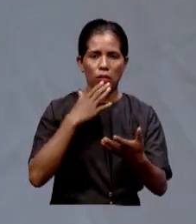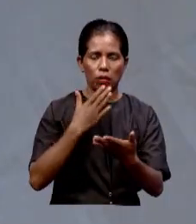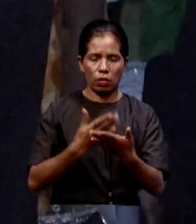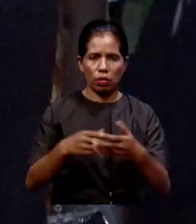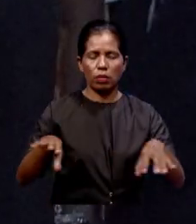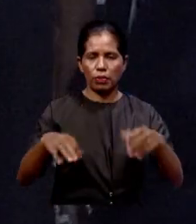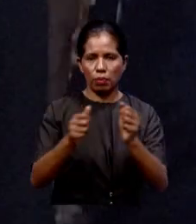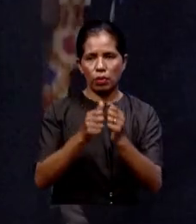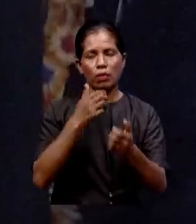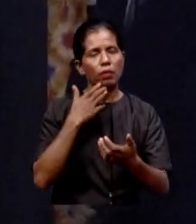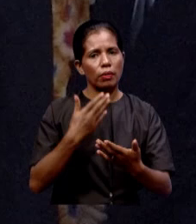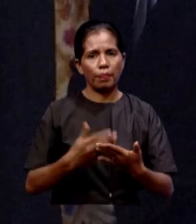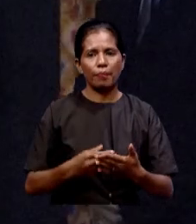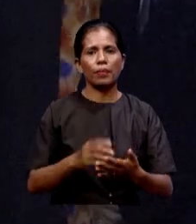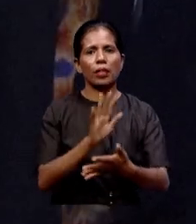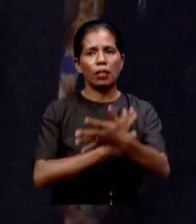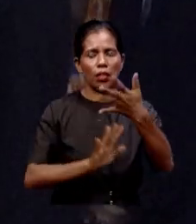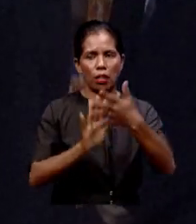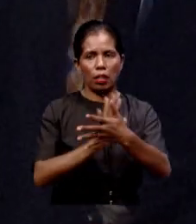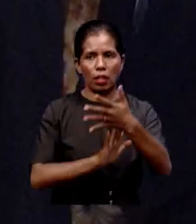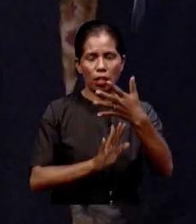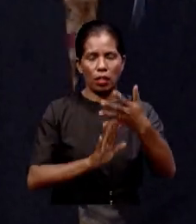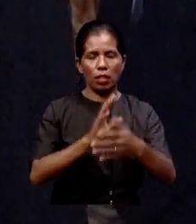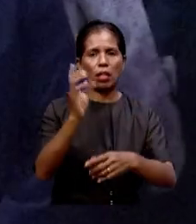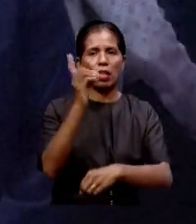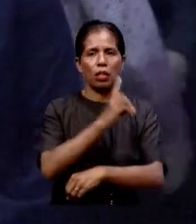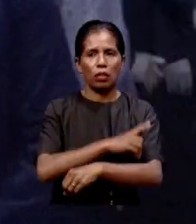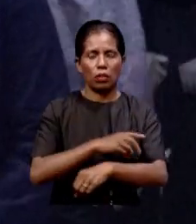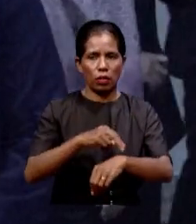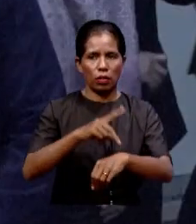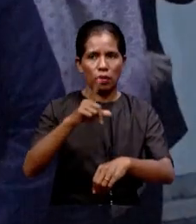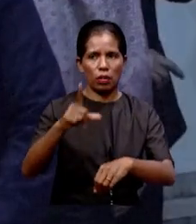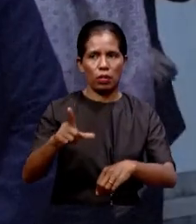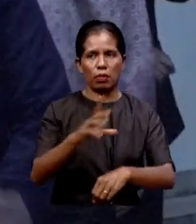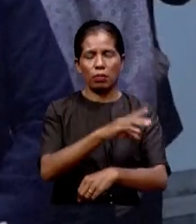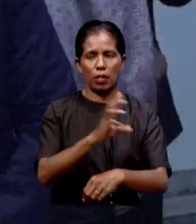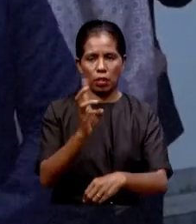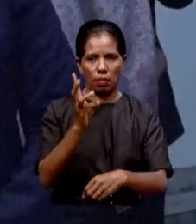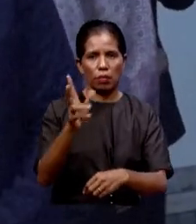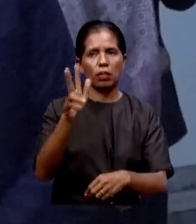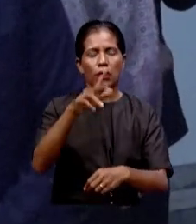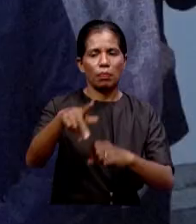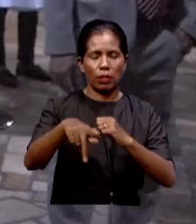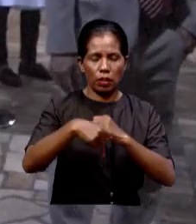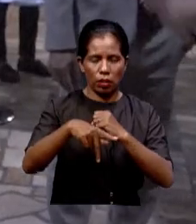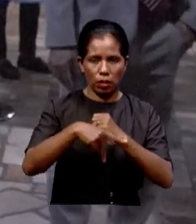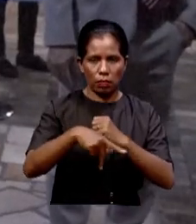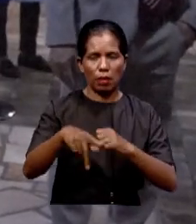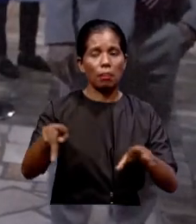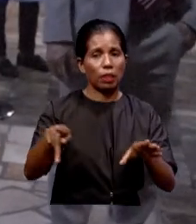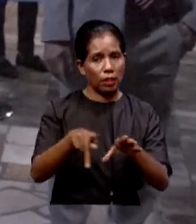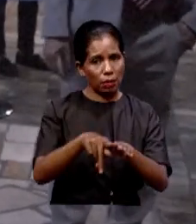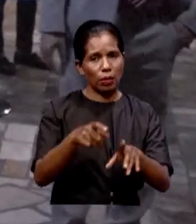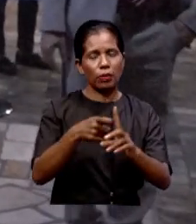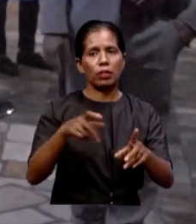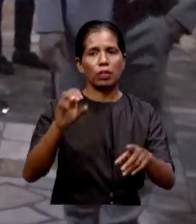cooperação. Cerimônia comemoração aniversário Loro Nacional Japonês badala nenul recintolune participa direita o chefe estado